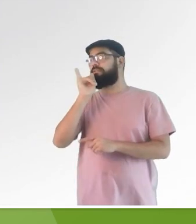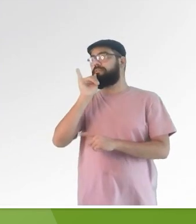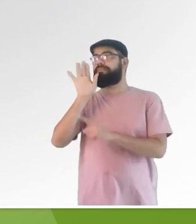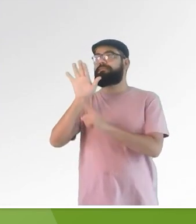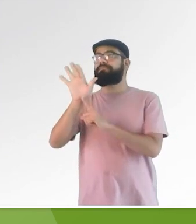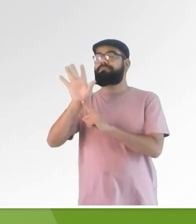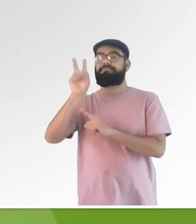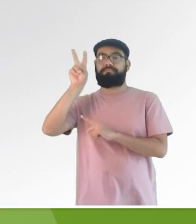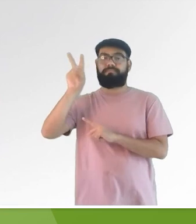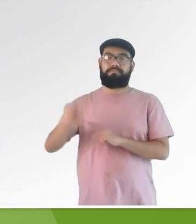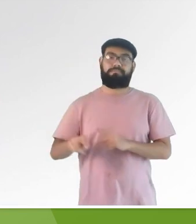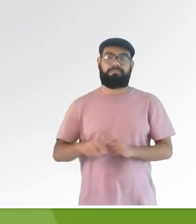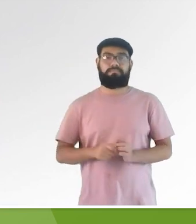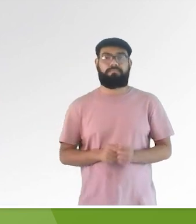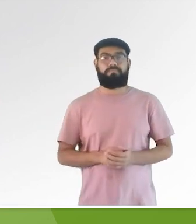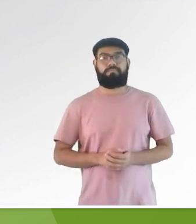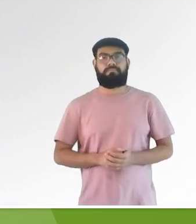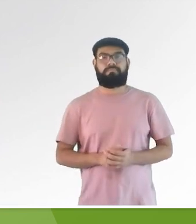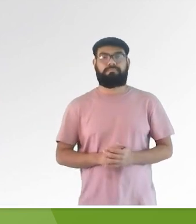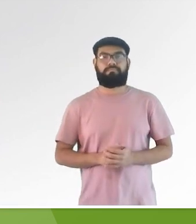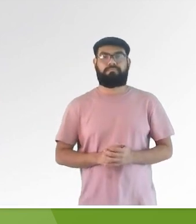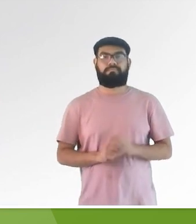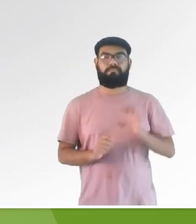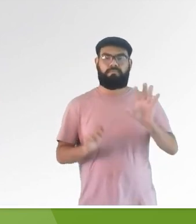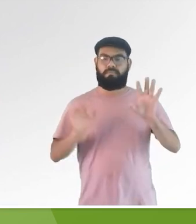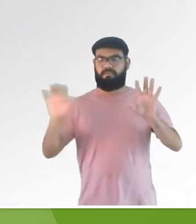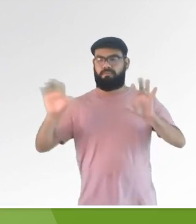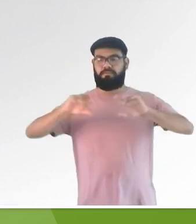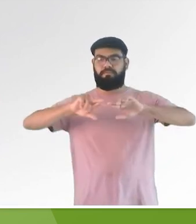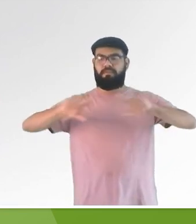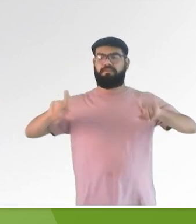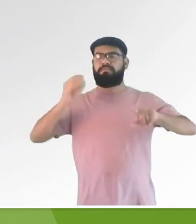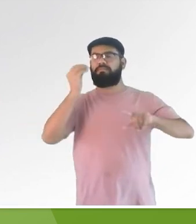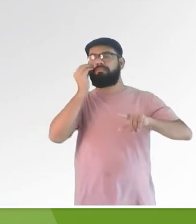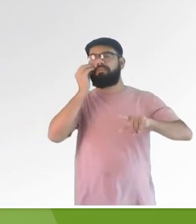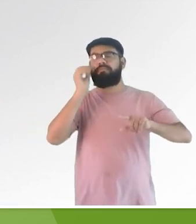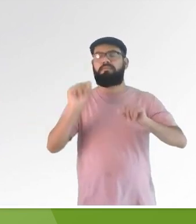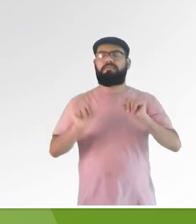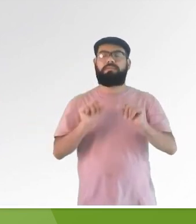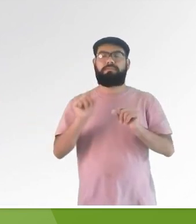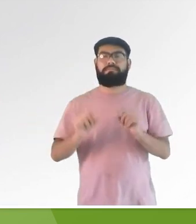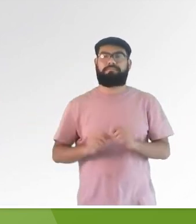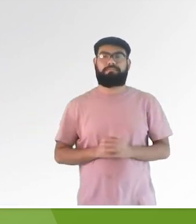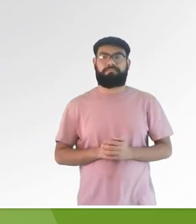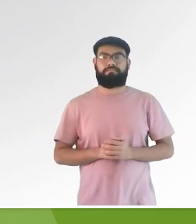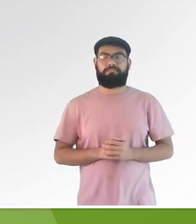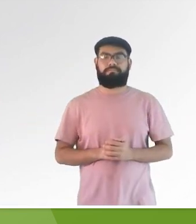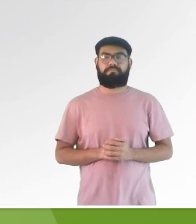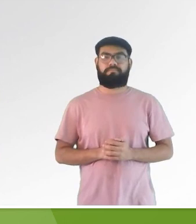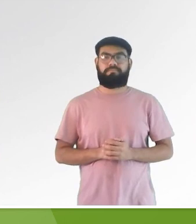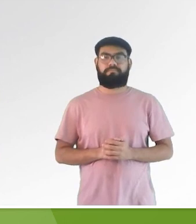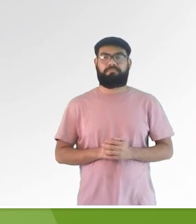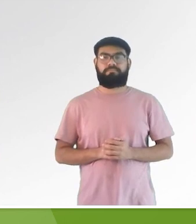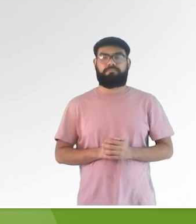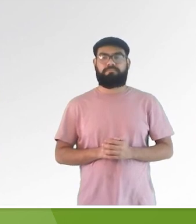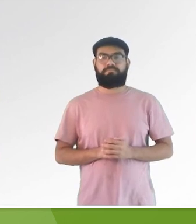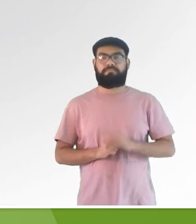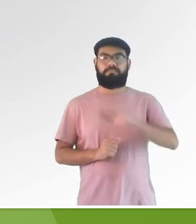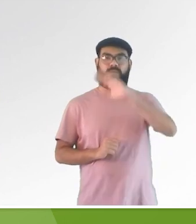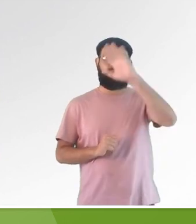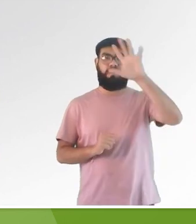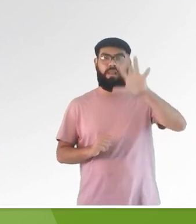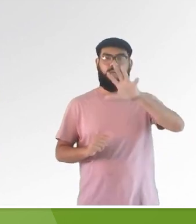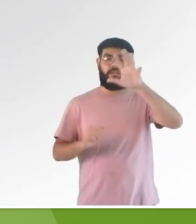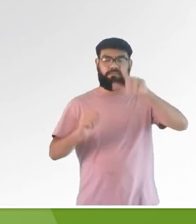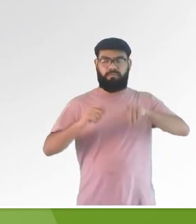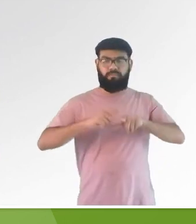2 cenários diferentes. O que vocês conseguem observar aqui? De um lado, a gente tem o deserto, não é? E